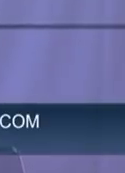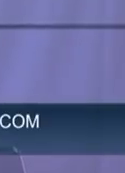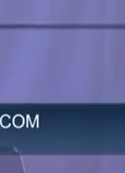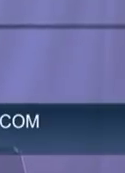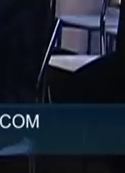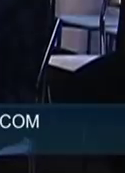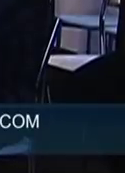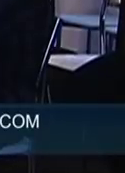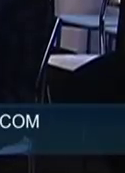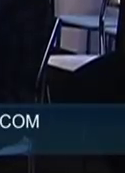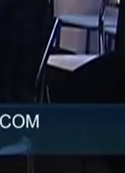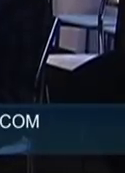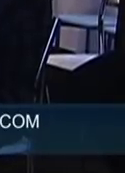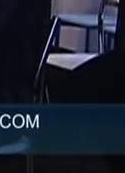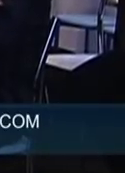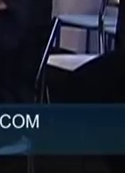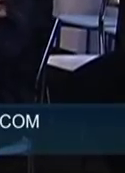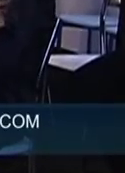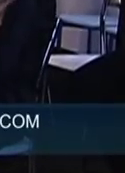nós estamos